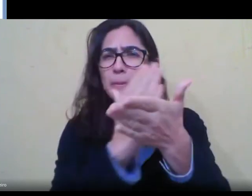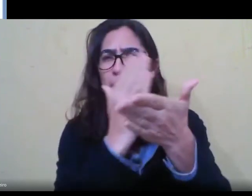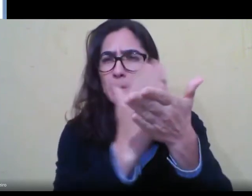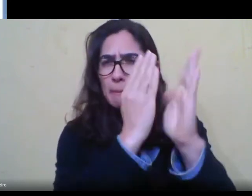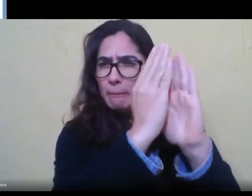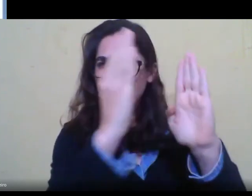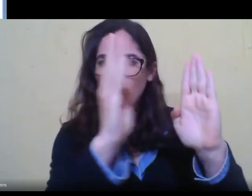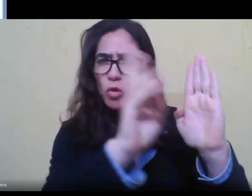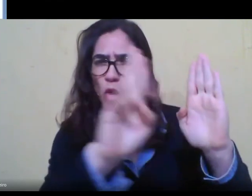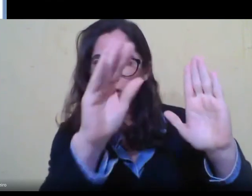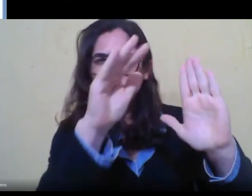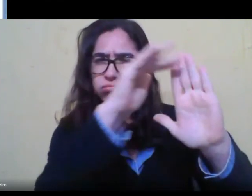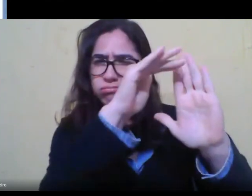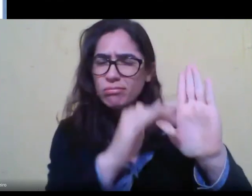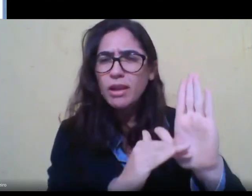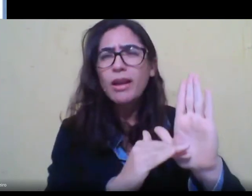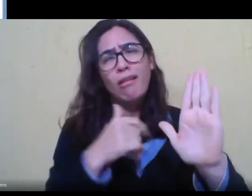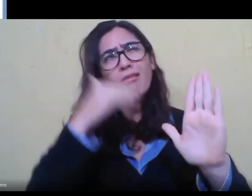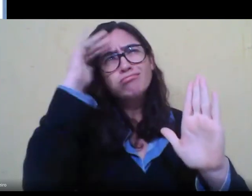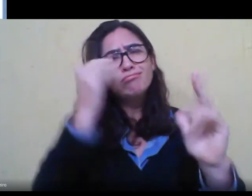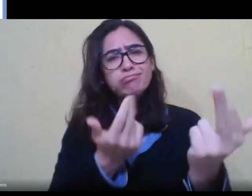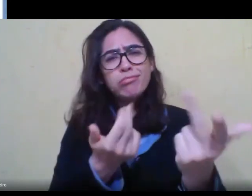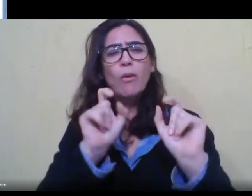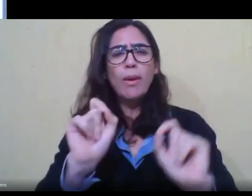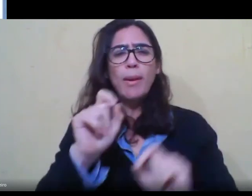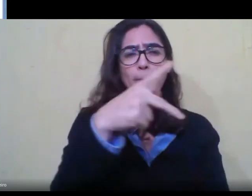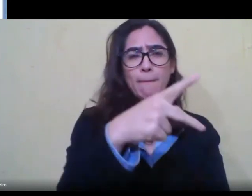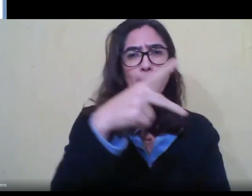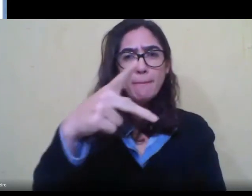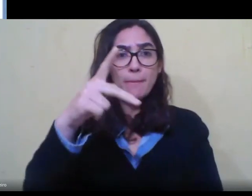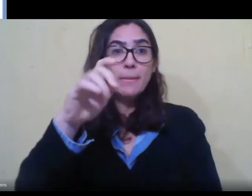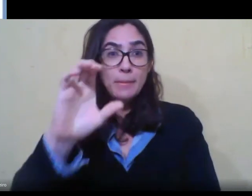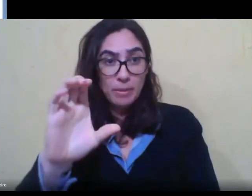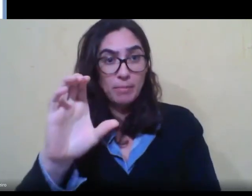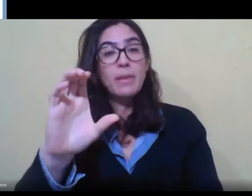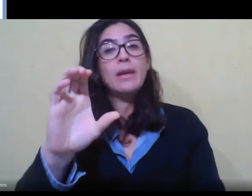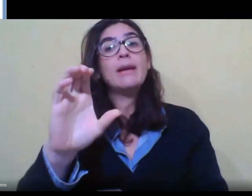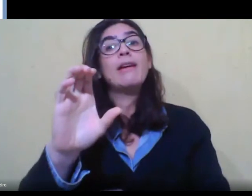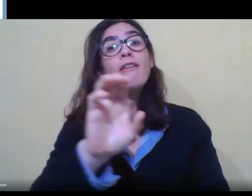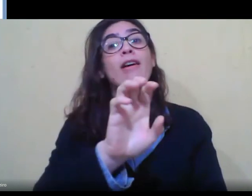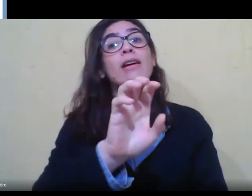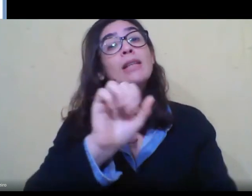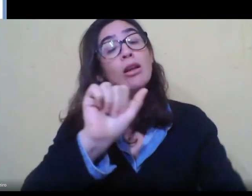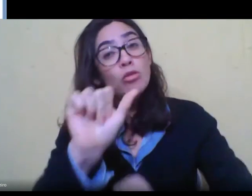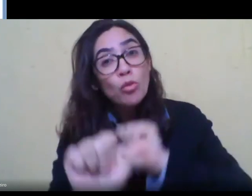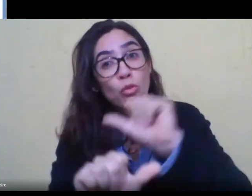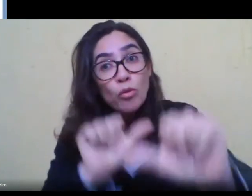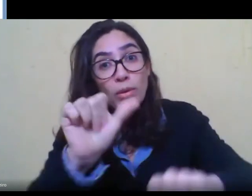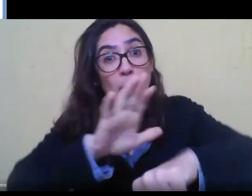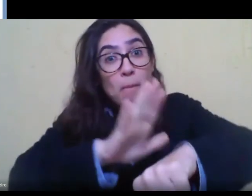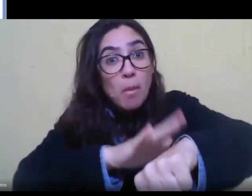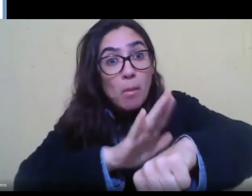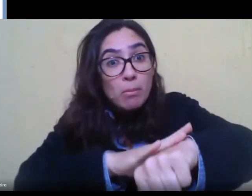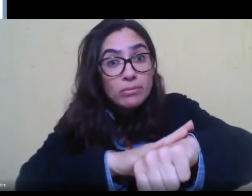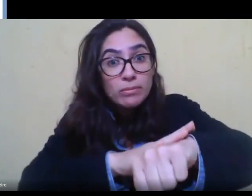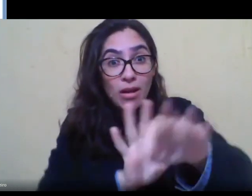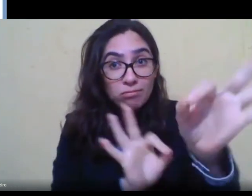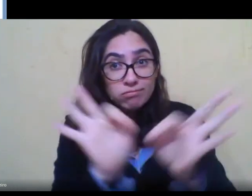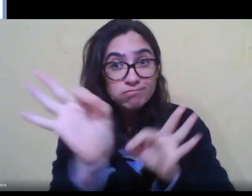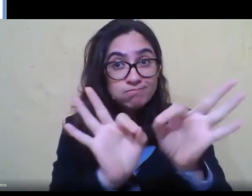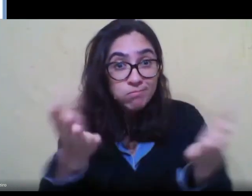uma alteração momentânea para se adequar a essa situação, e depois eles vão